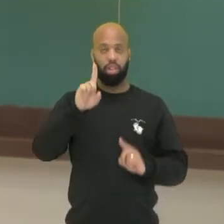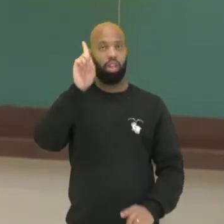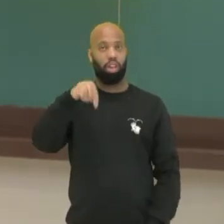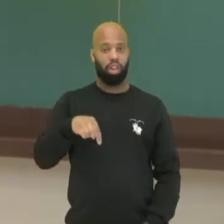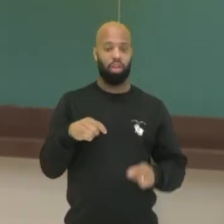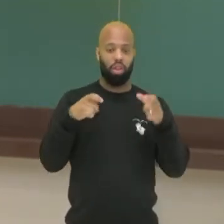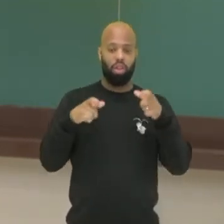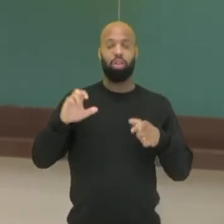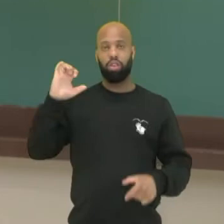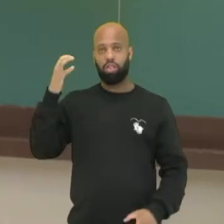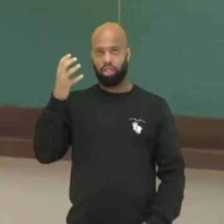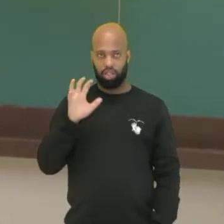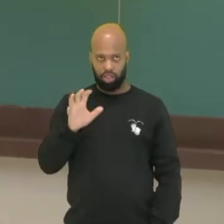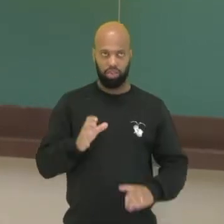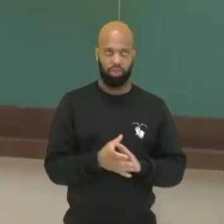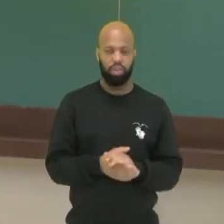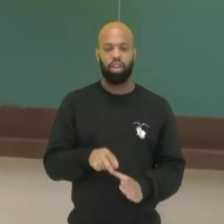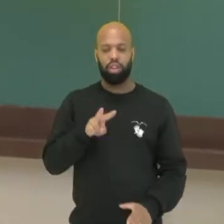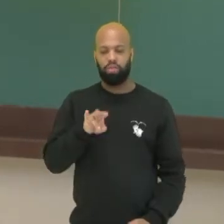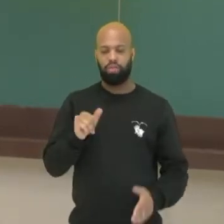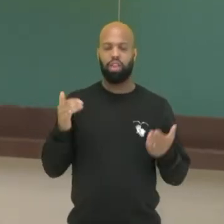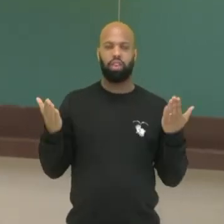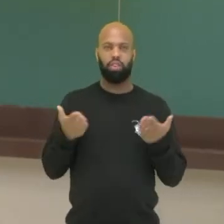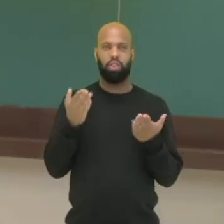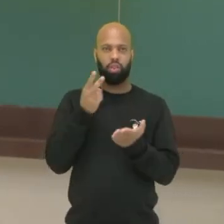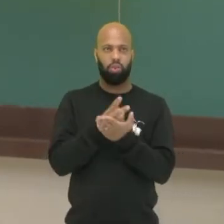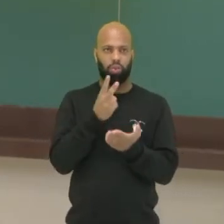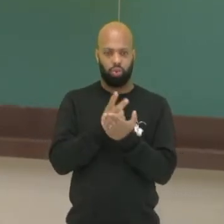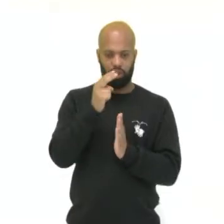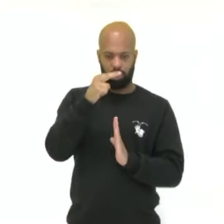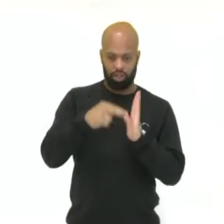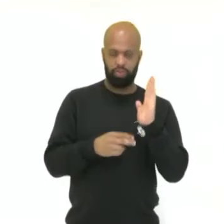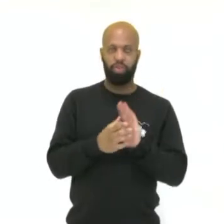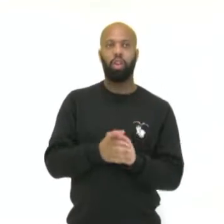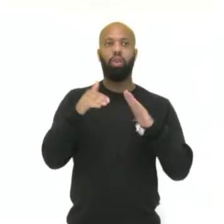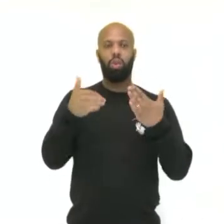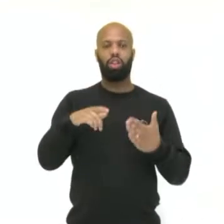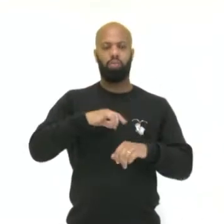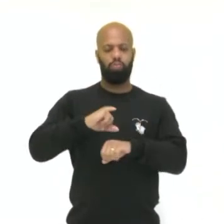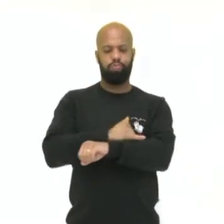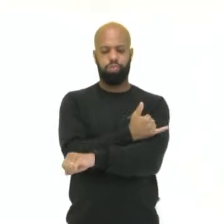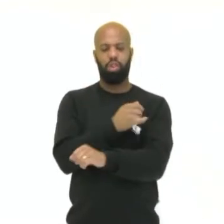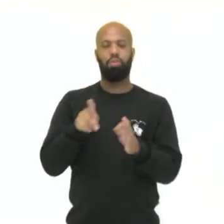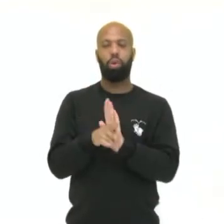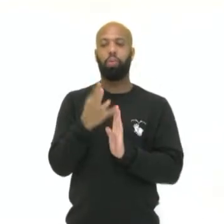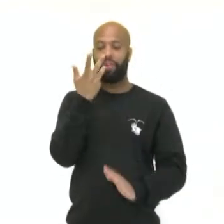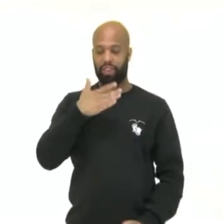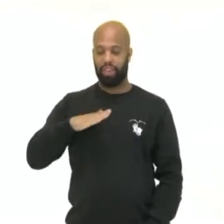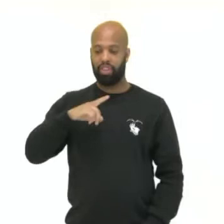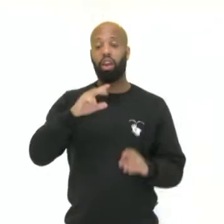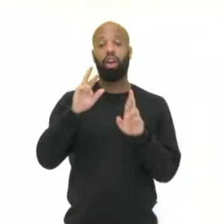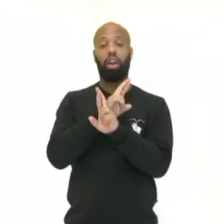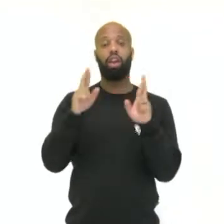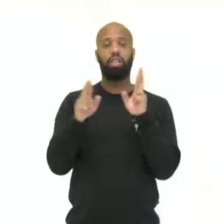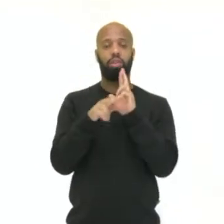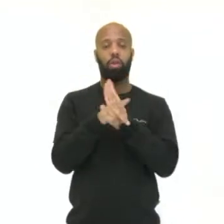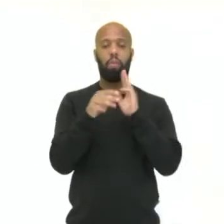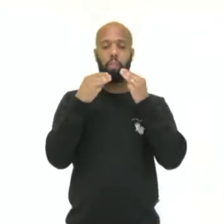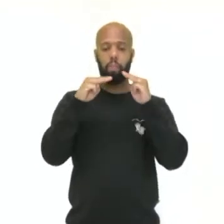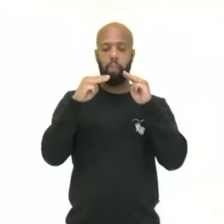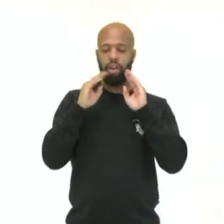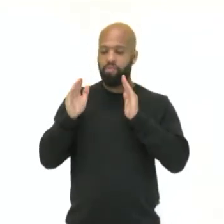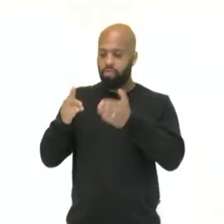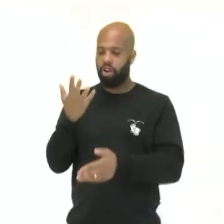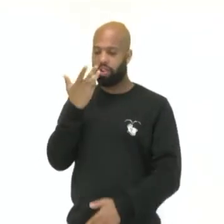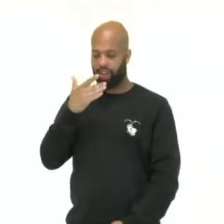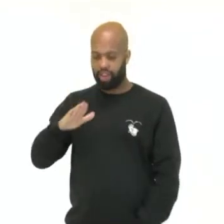que ocorre isso? Vamos continuar lendo aqui. A obesidade infantil relacionada à propaganda atinge crianças no mundo inteiro e já levou